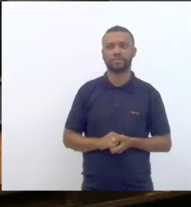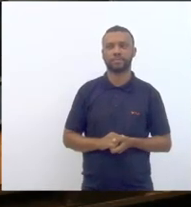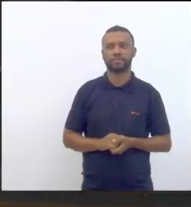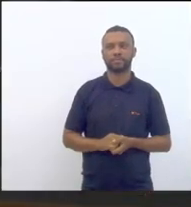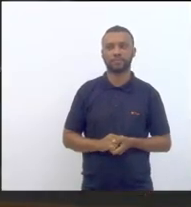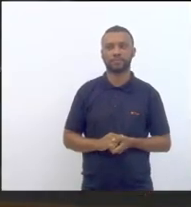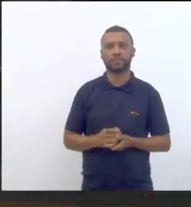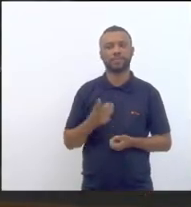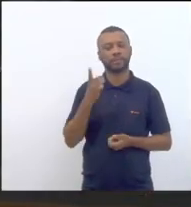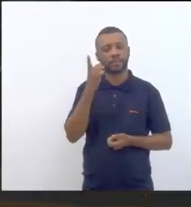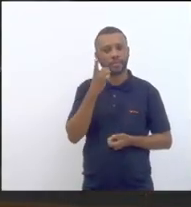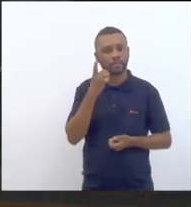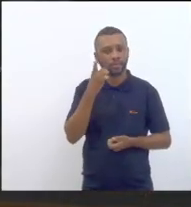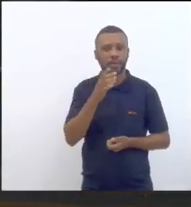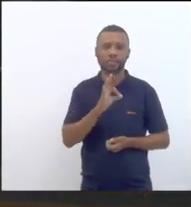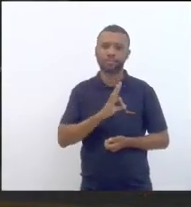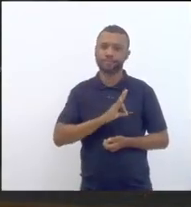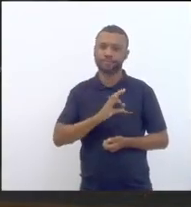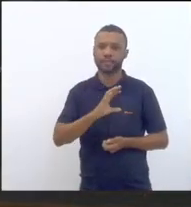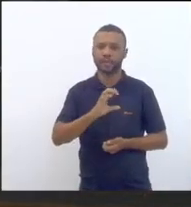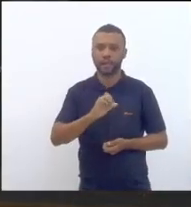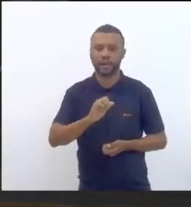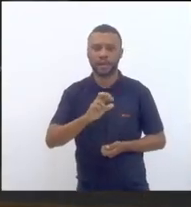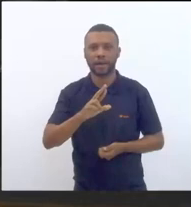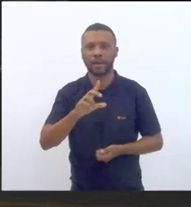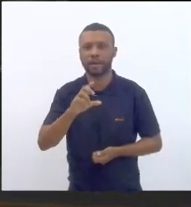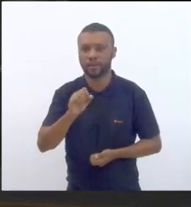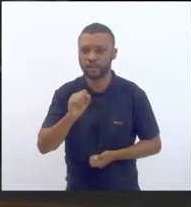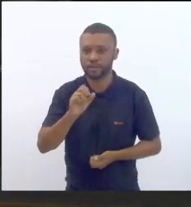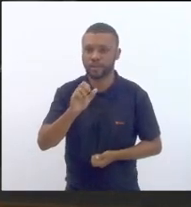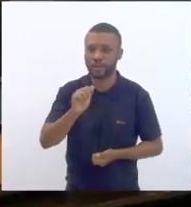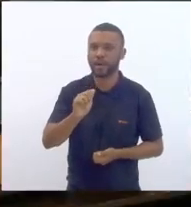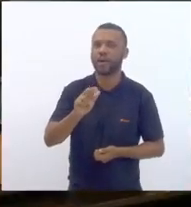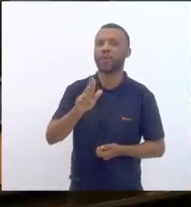Deputado Delegado Carlos Augusto.